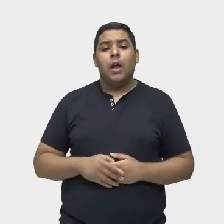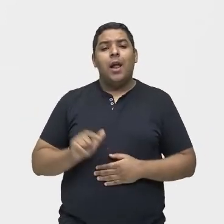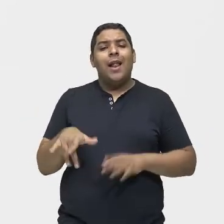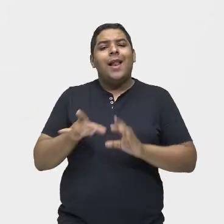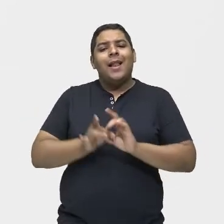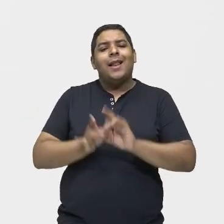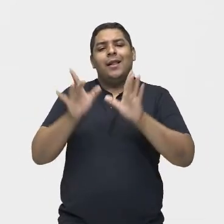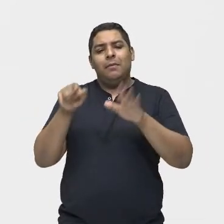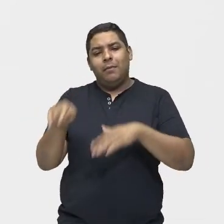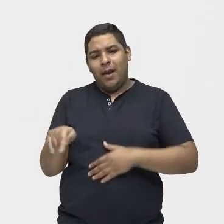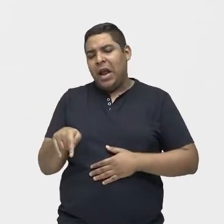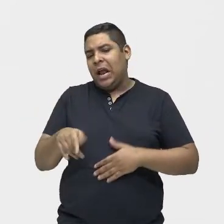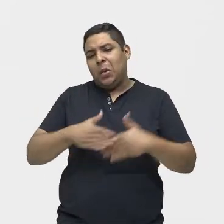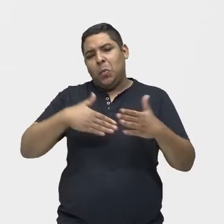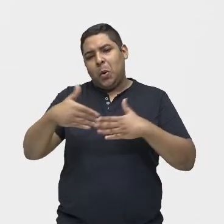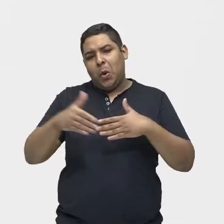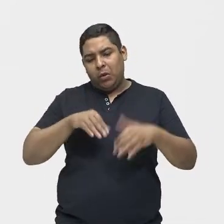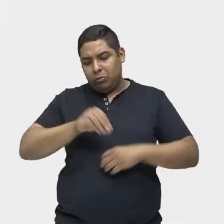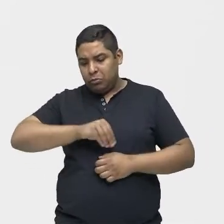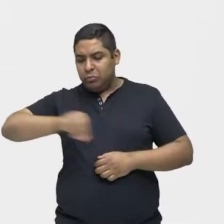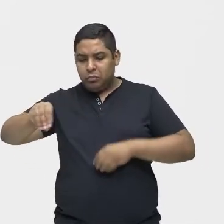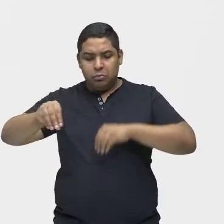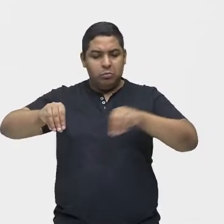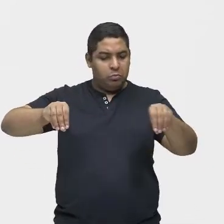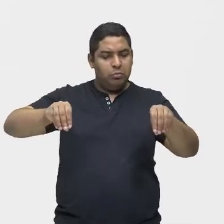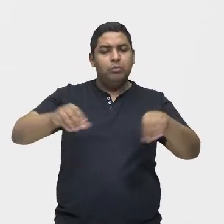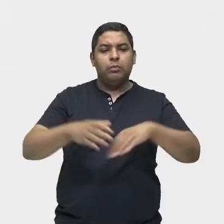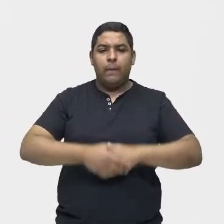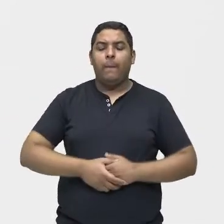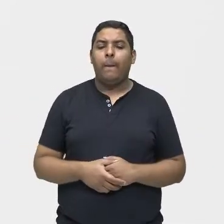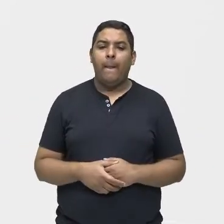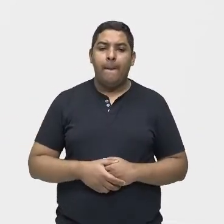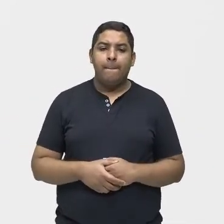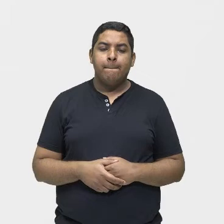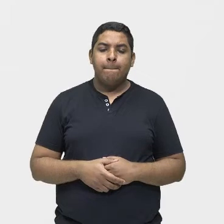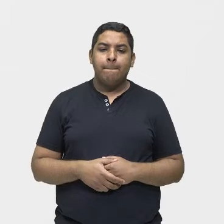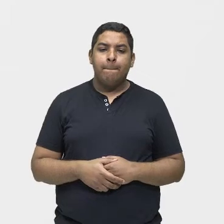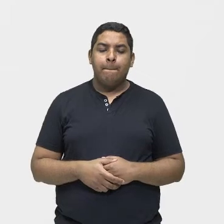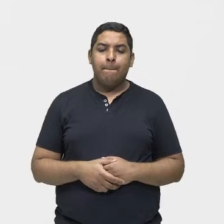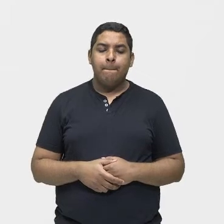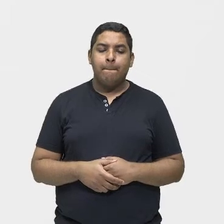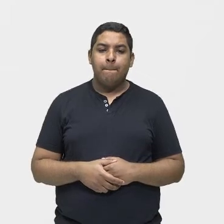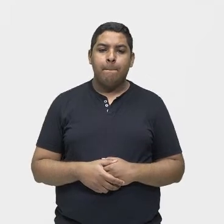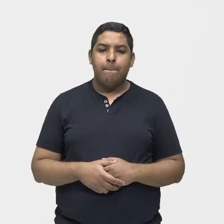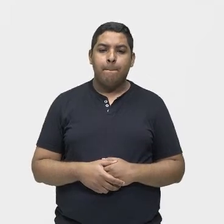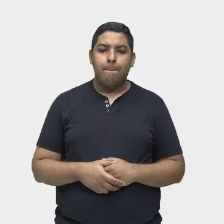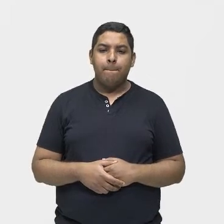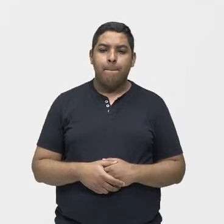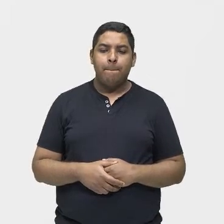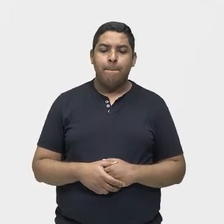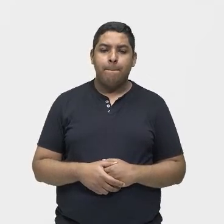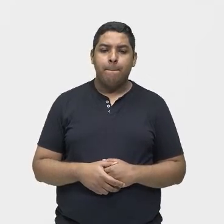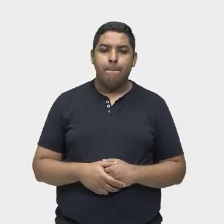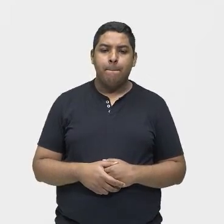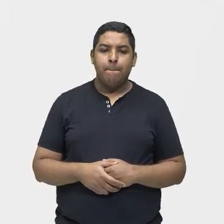um lado ou para o outro, né? Isso fazendo uma captura, porque a captura do peão é sempre na